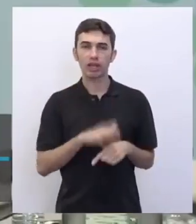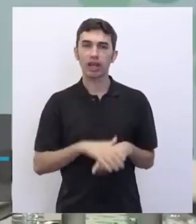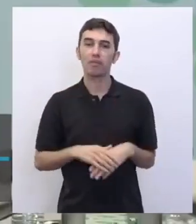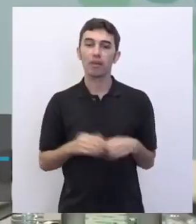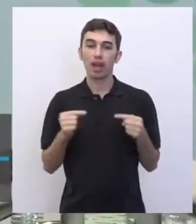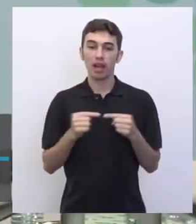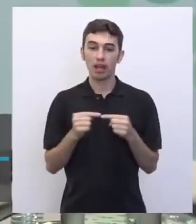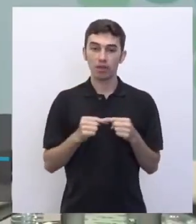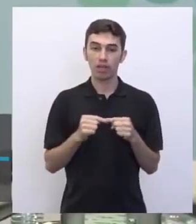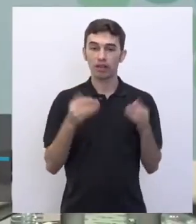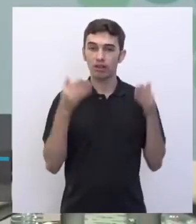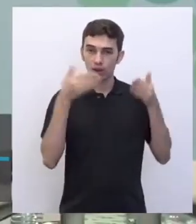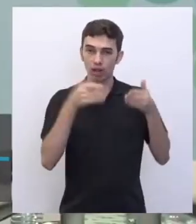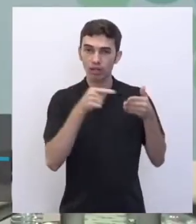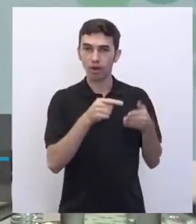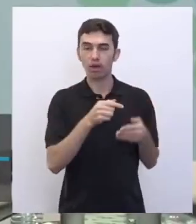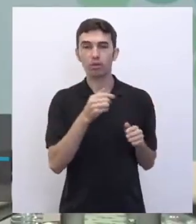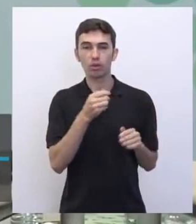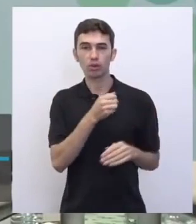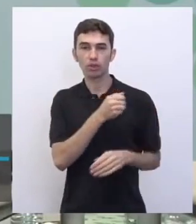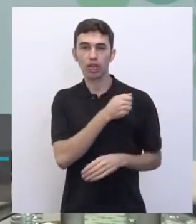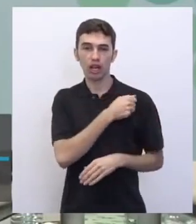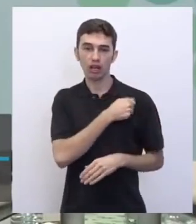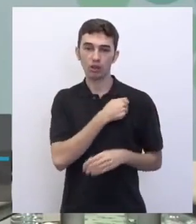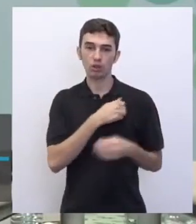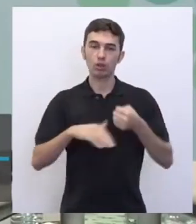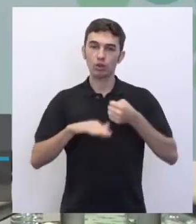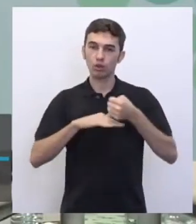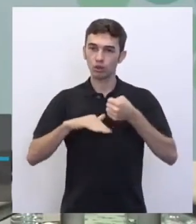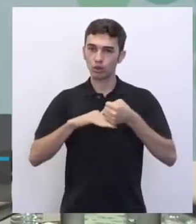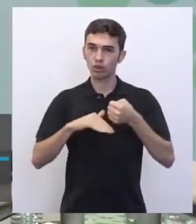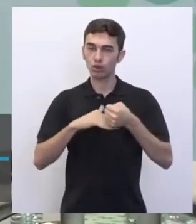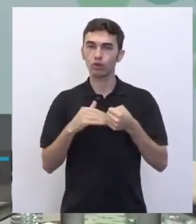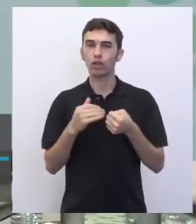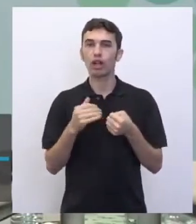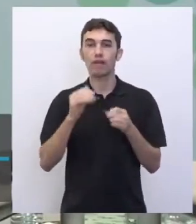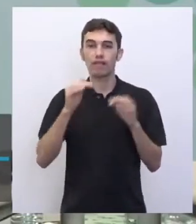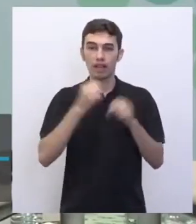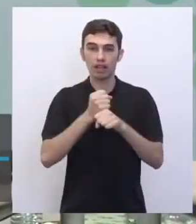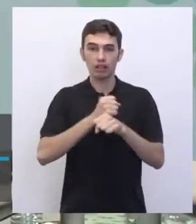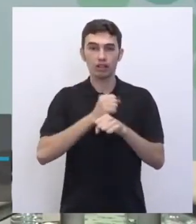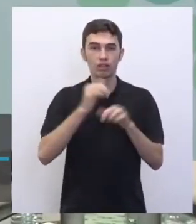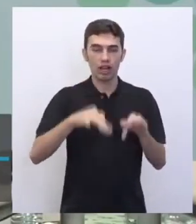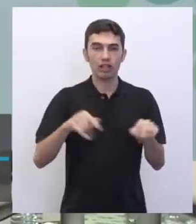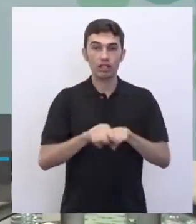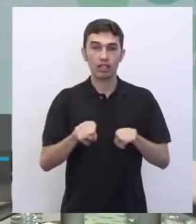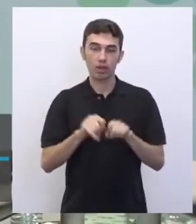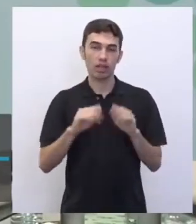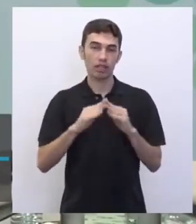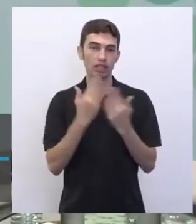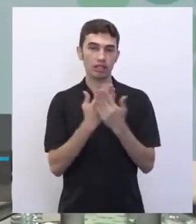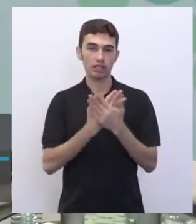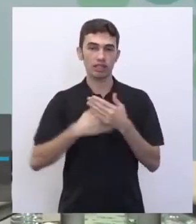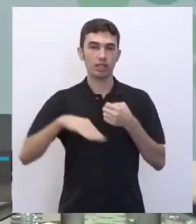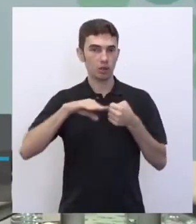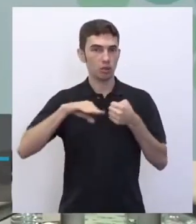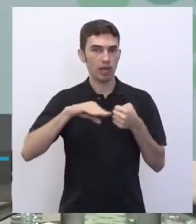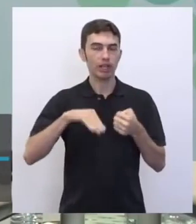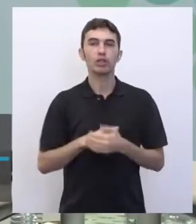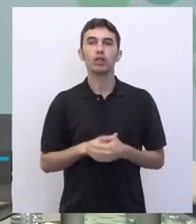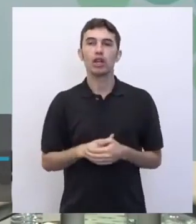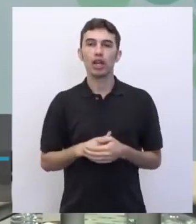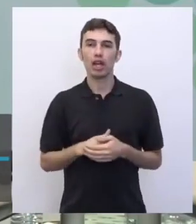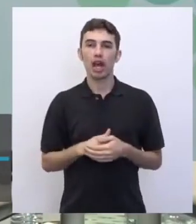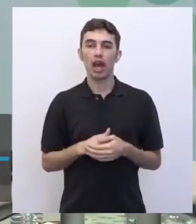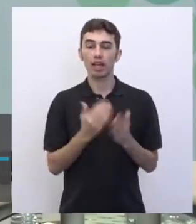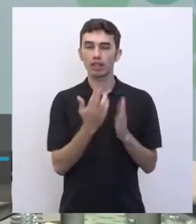concurso para os alunos do ensino fundamental anos finais e ensino médio, né? Ele é um concurso que parte a partir